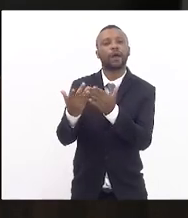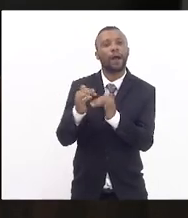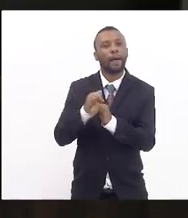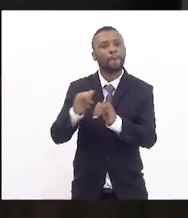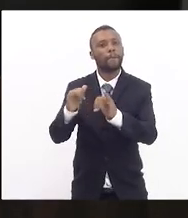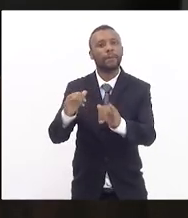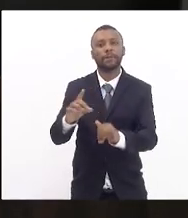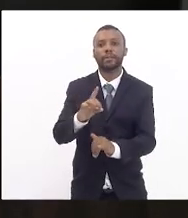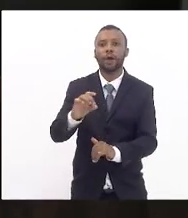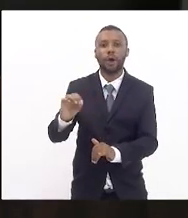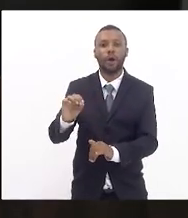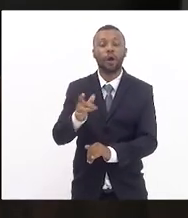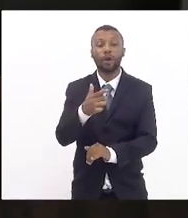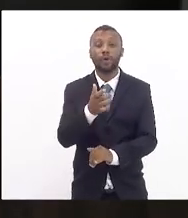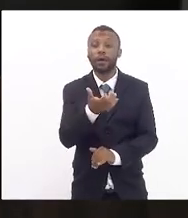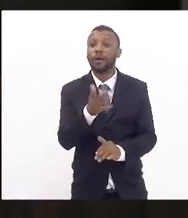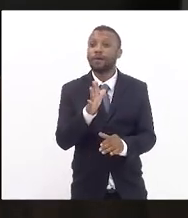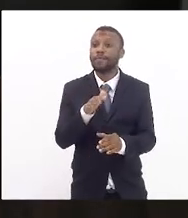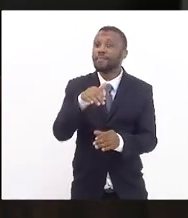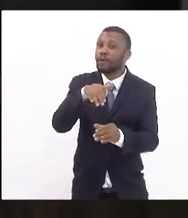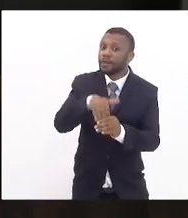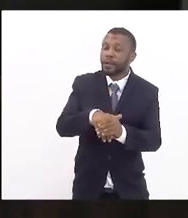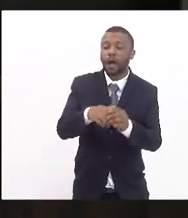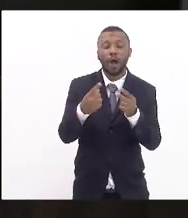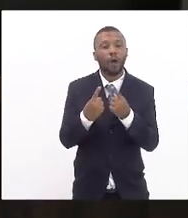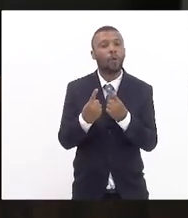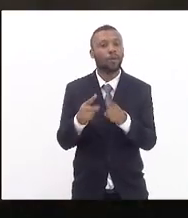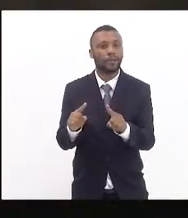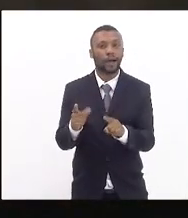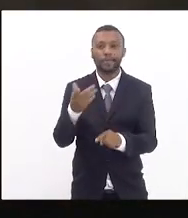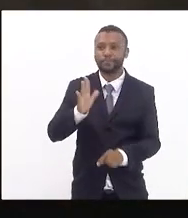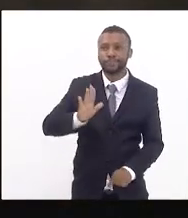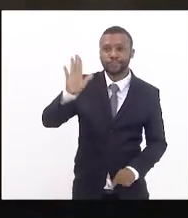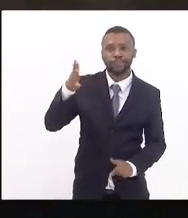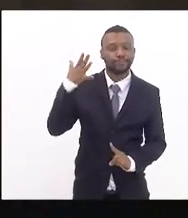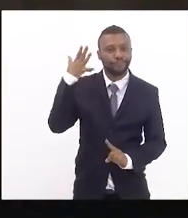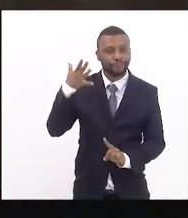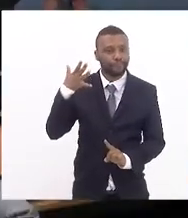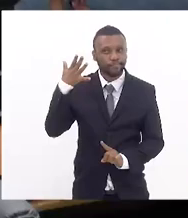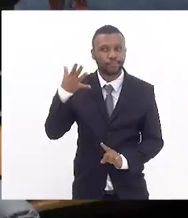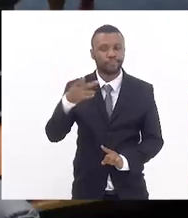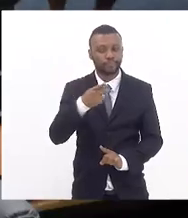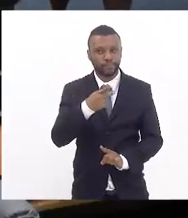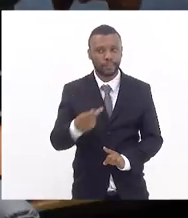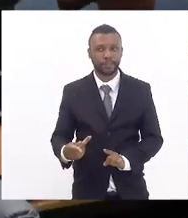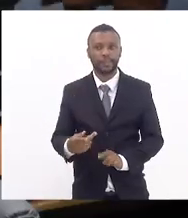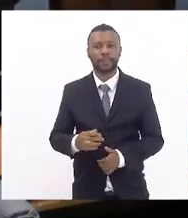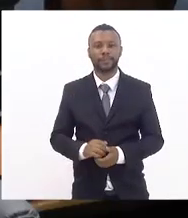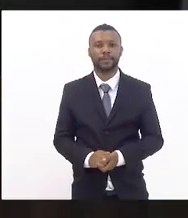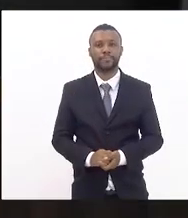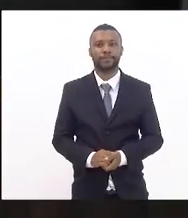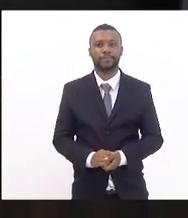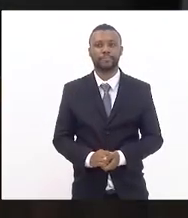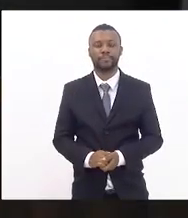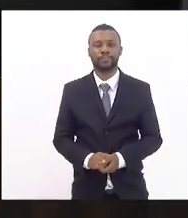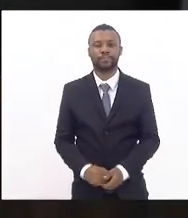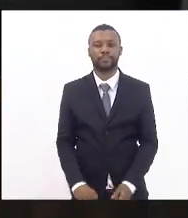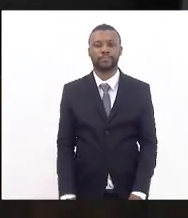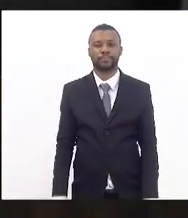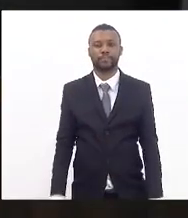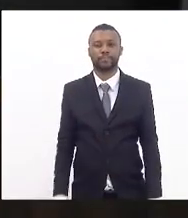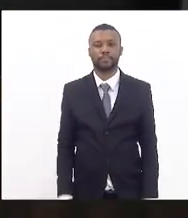Voto contrário do PSOL, presidente. PSOL, voto contrário. Questão de ordem, presidente. Senhor presidente. Questão de ordem, deputado Jalmir.